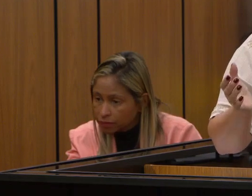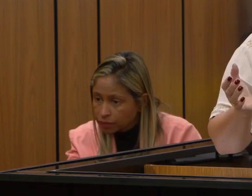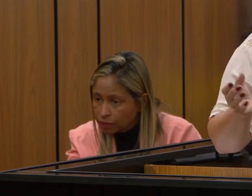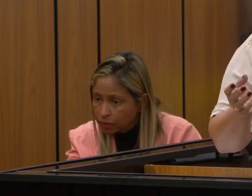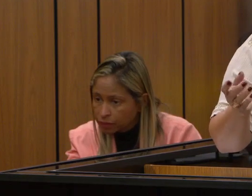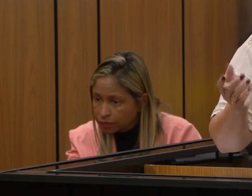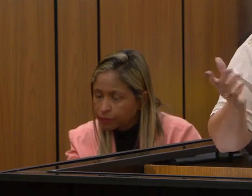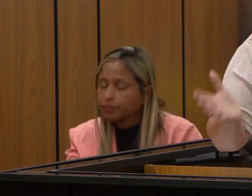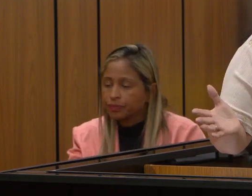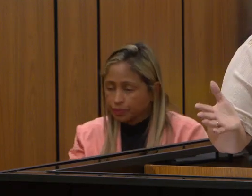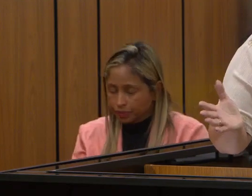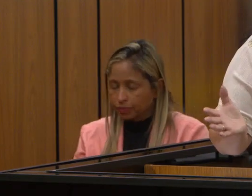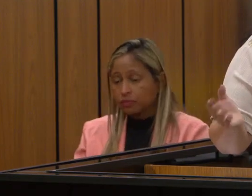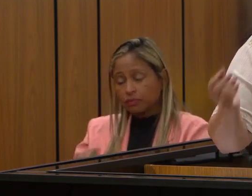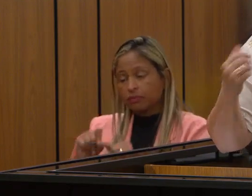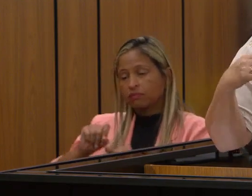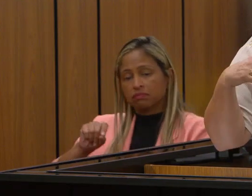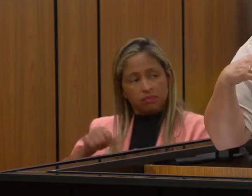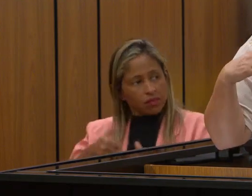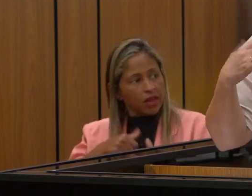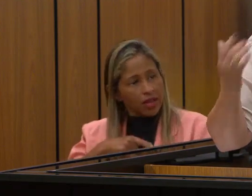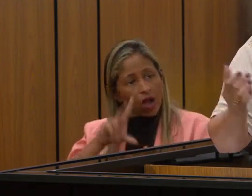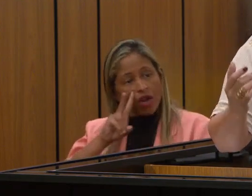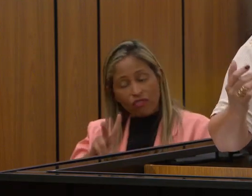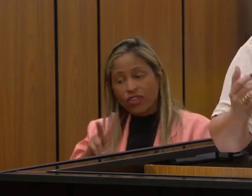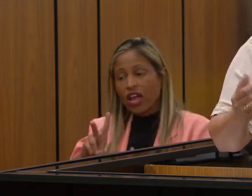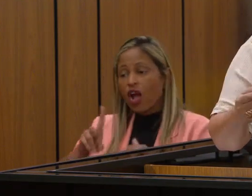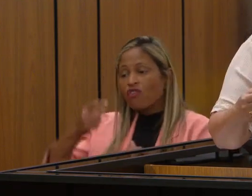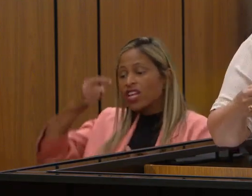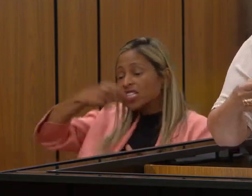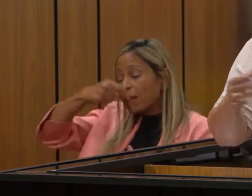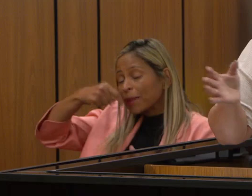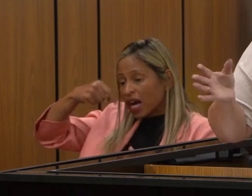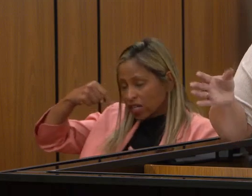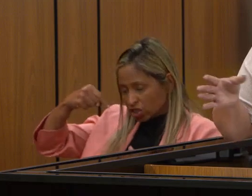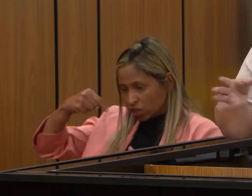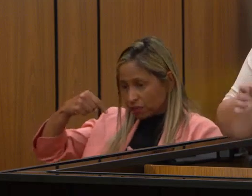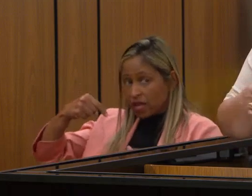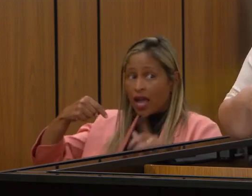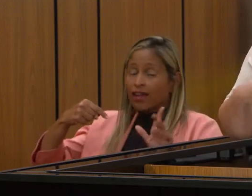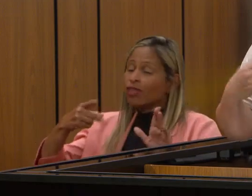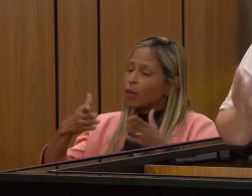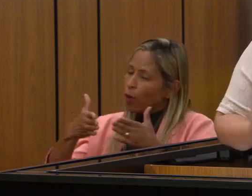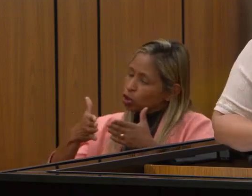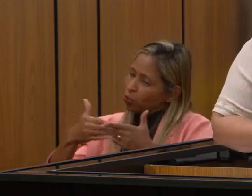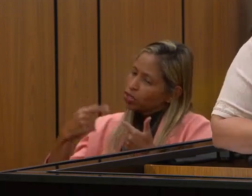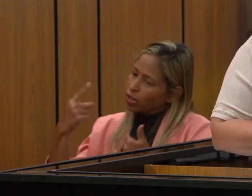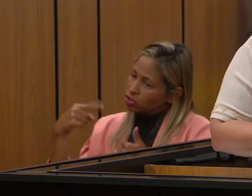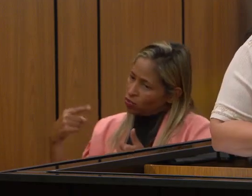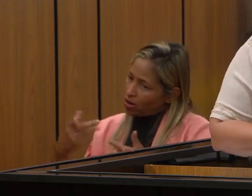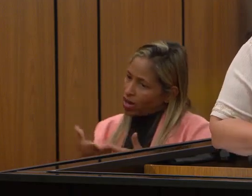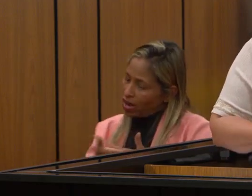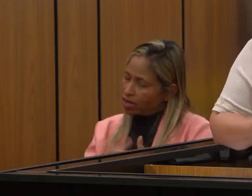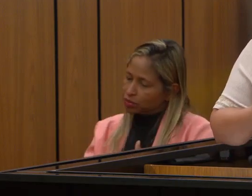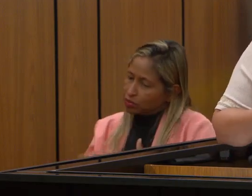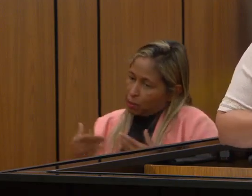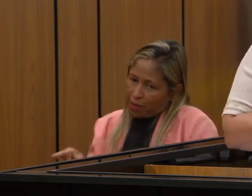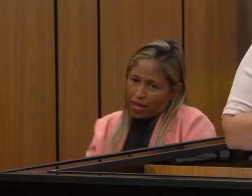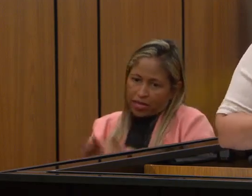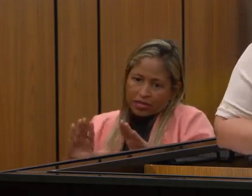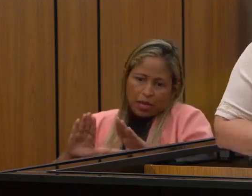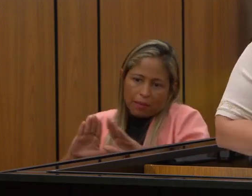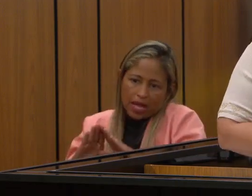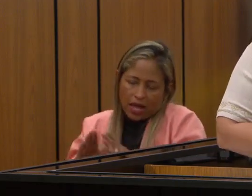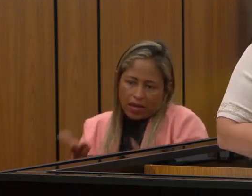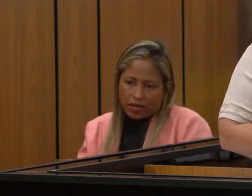achei legal porque eu tinha feito uns implantes que era assim com o dentista particular e